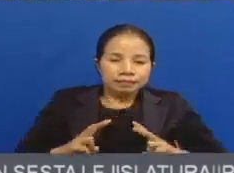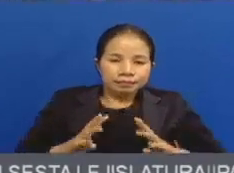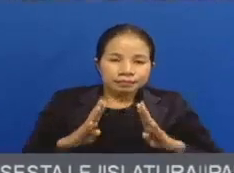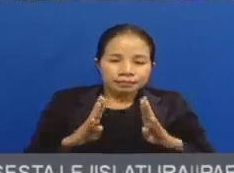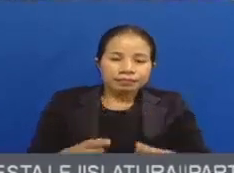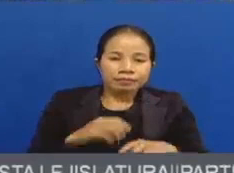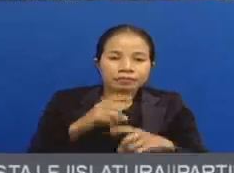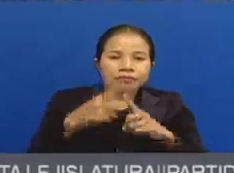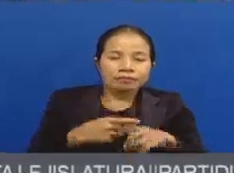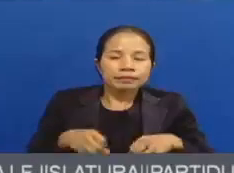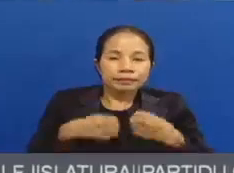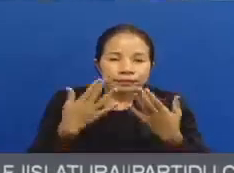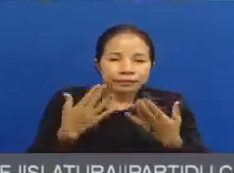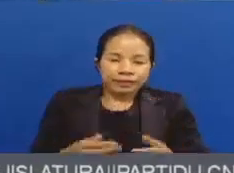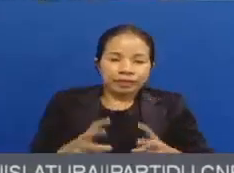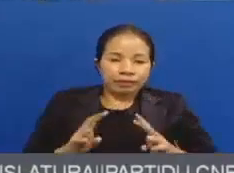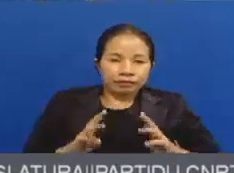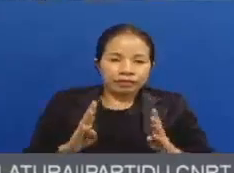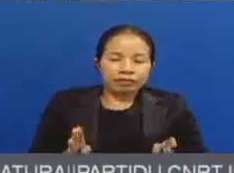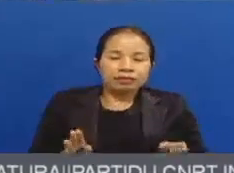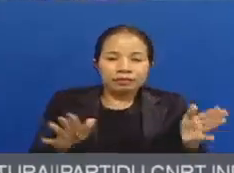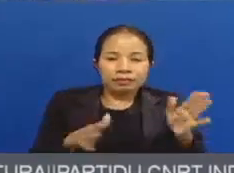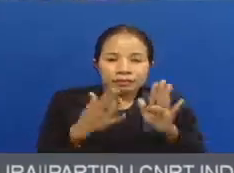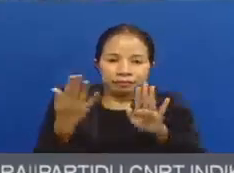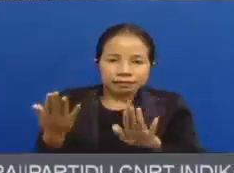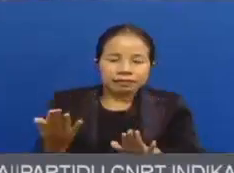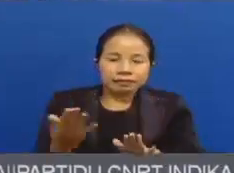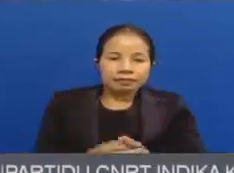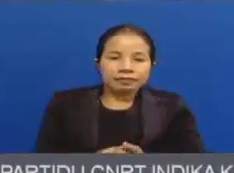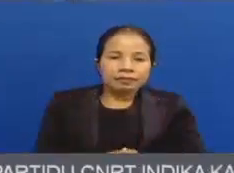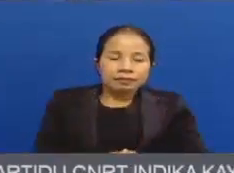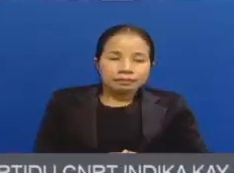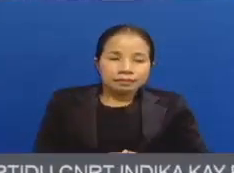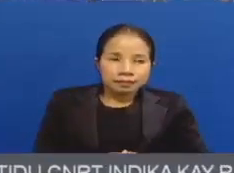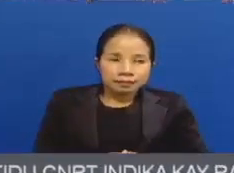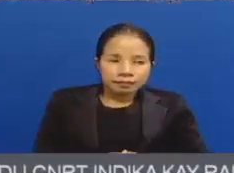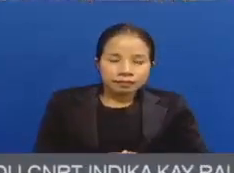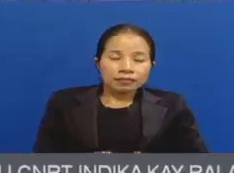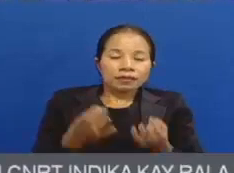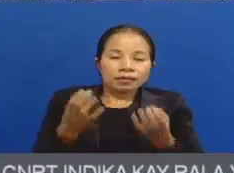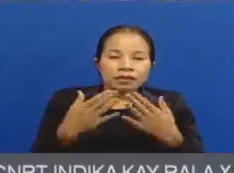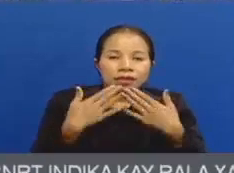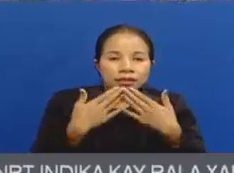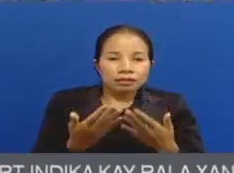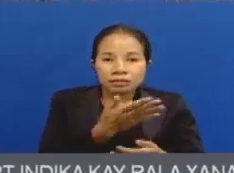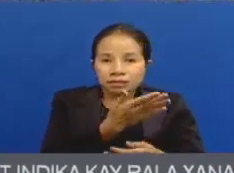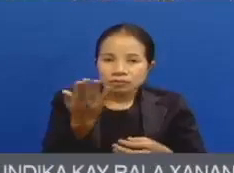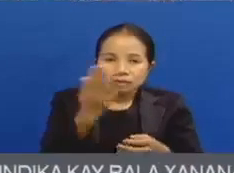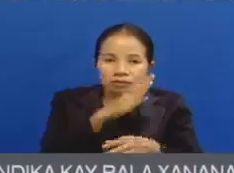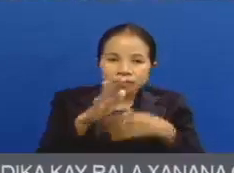durante fulanghira que nelaram. To saudosa o husik is. Acarcato agradecimento para ita boa tira